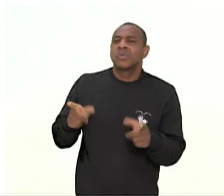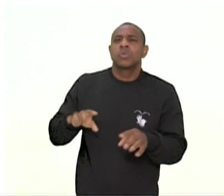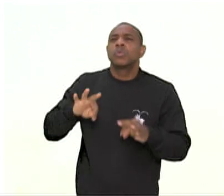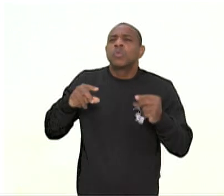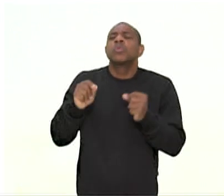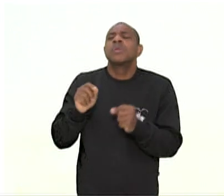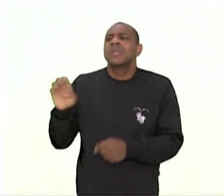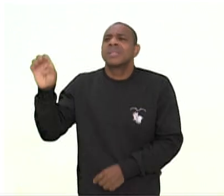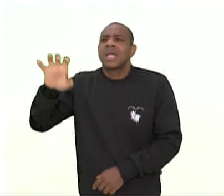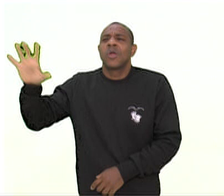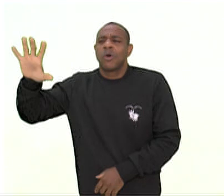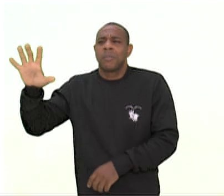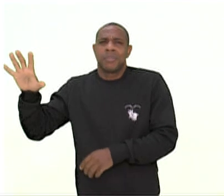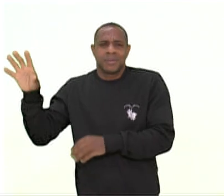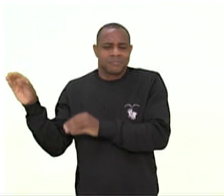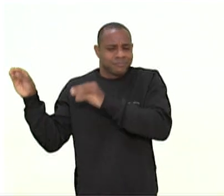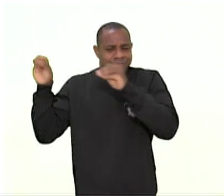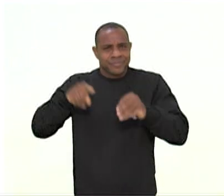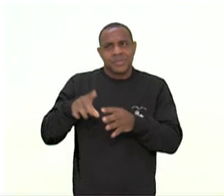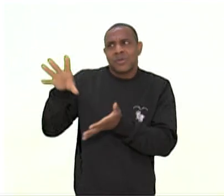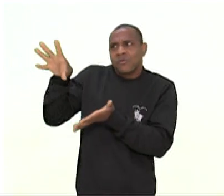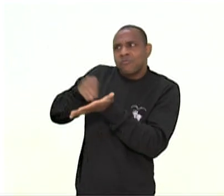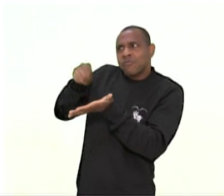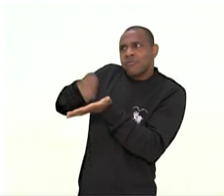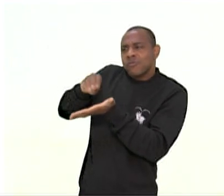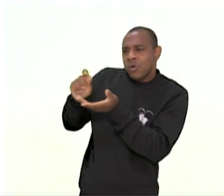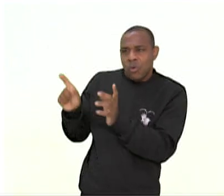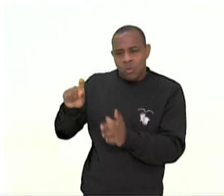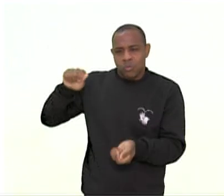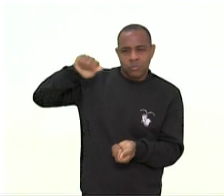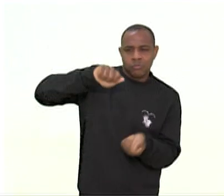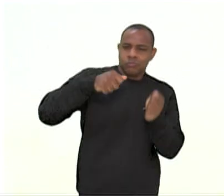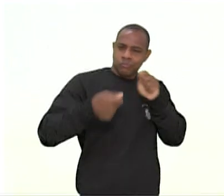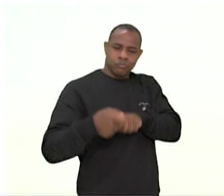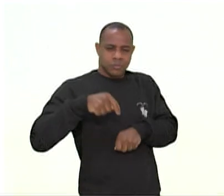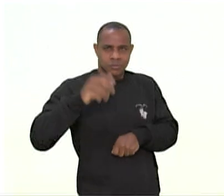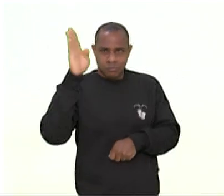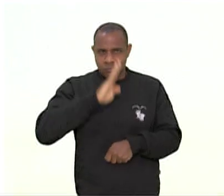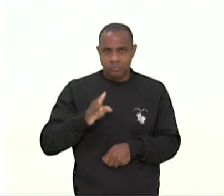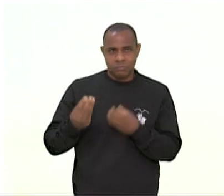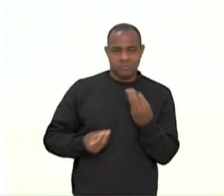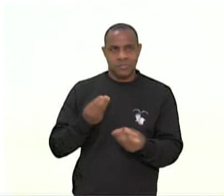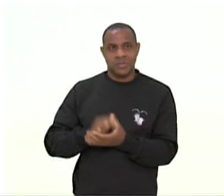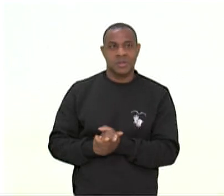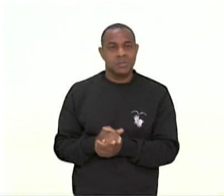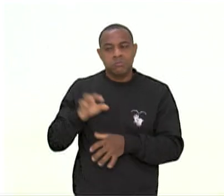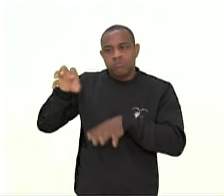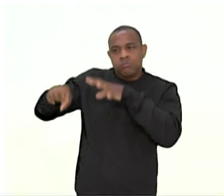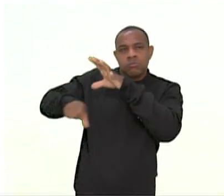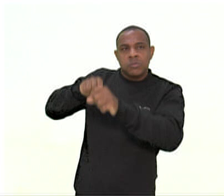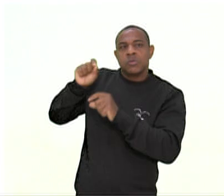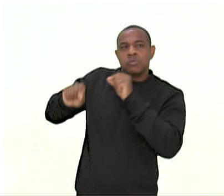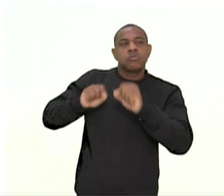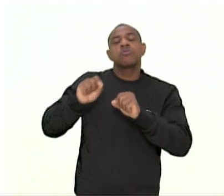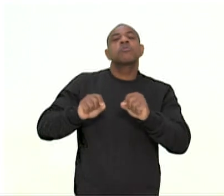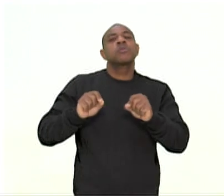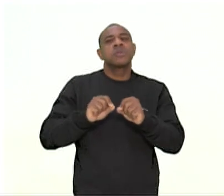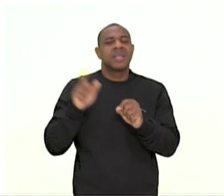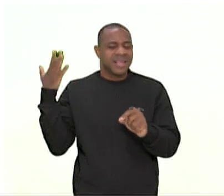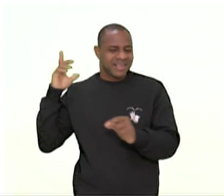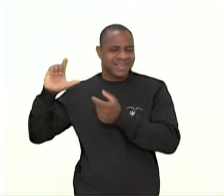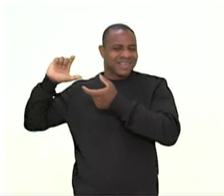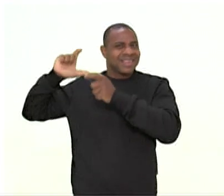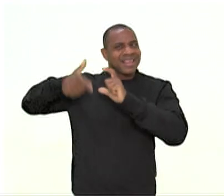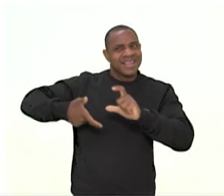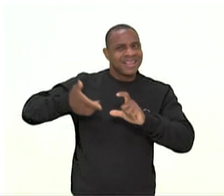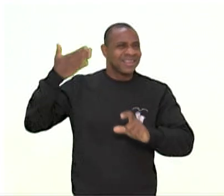bonito, era novo e eles copiavam ou adaptavam aqui no nosso país, né? Então eles buscavam romper com o que era tradicional, né,